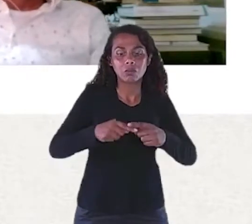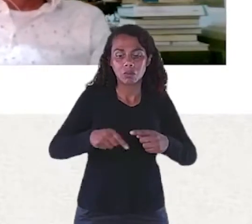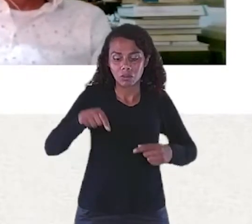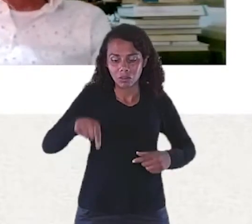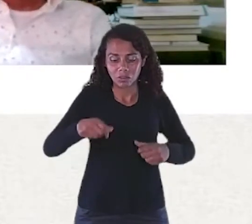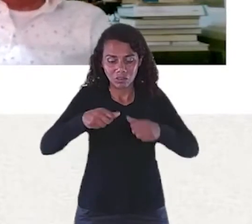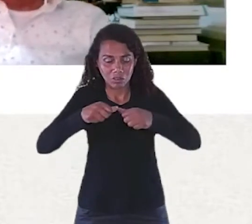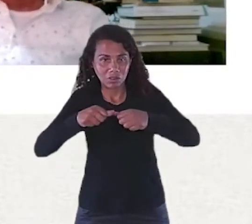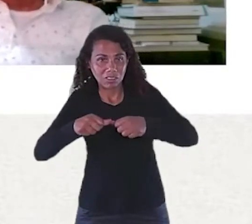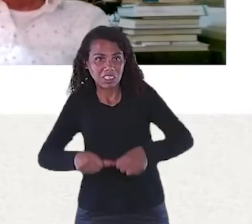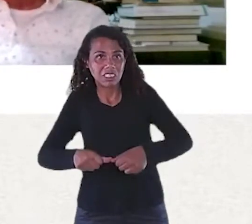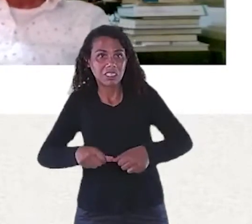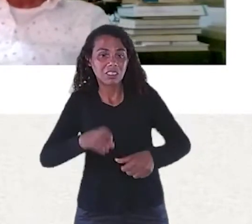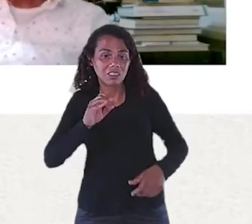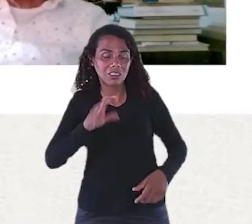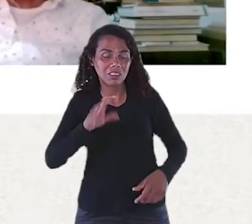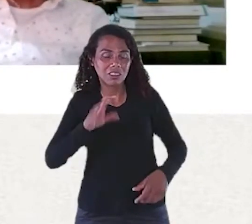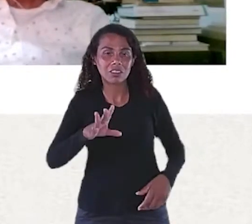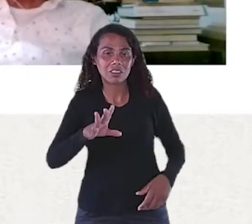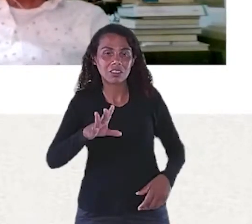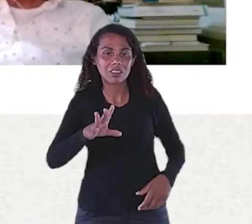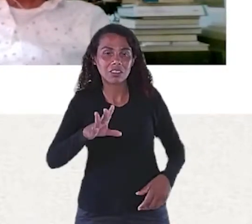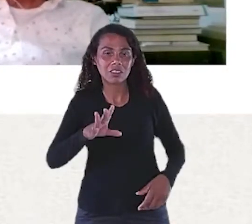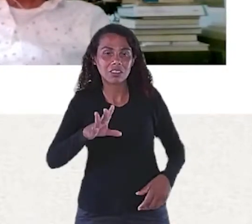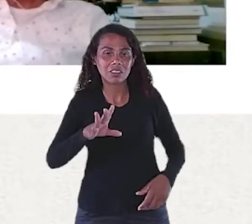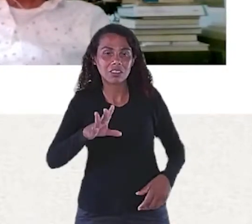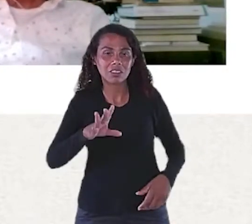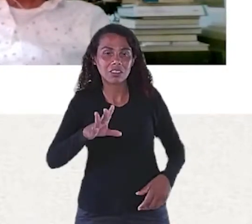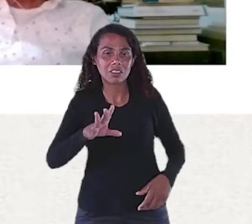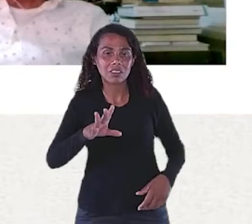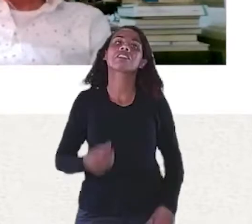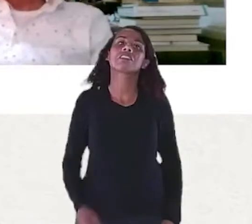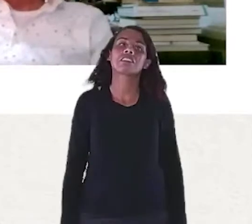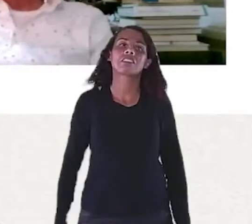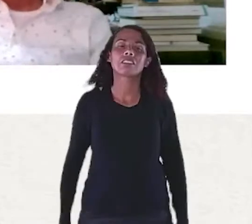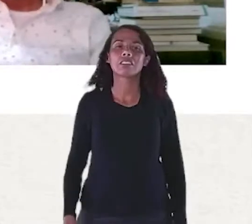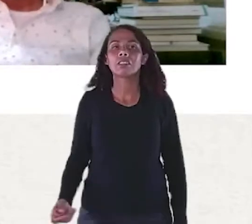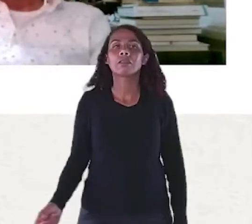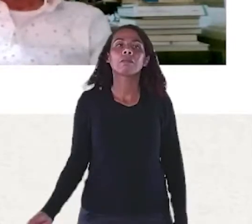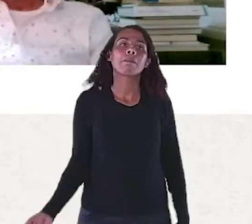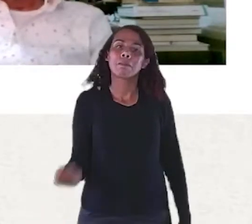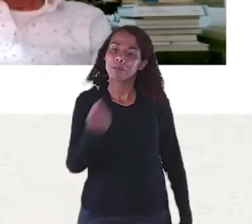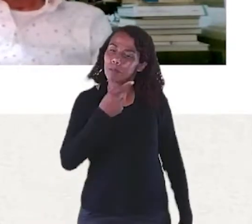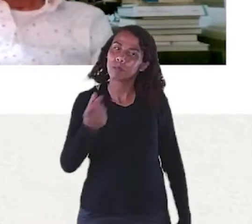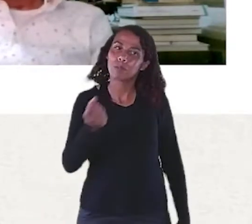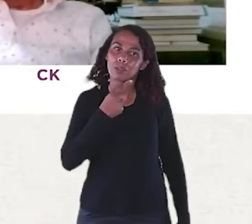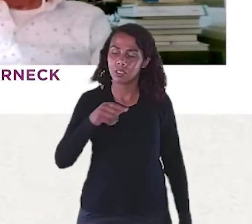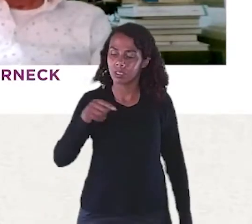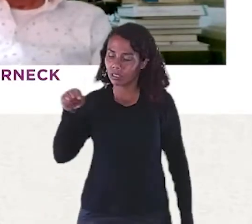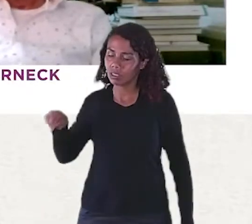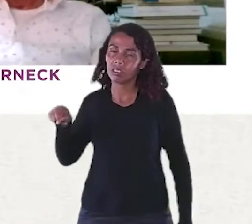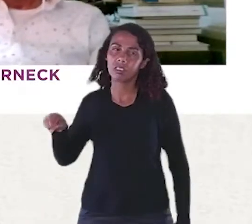depois eu saí de lá e tal. Mas o Hélio, uma grandíssima figura, sabe?